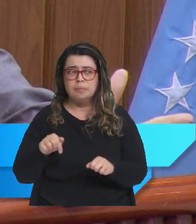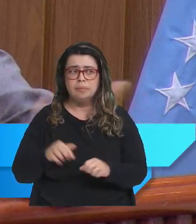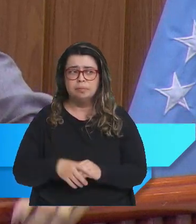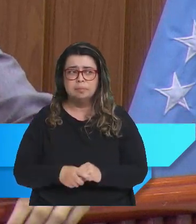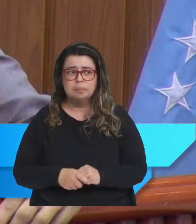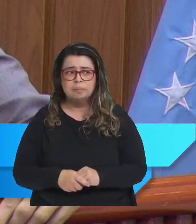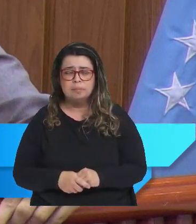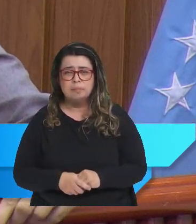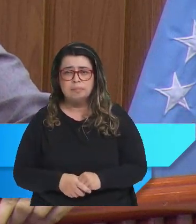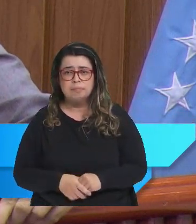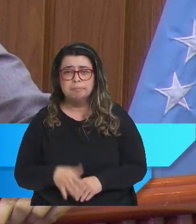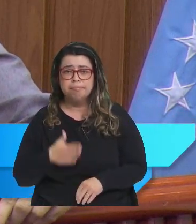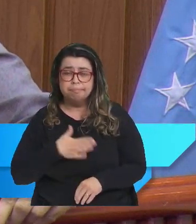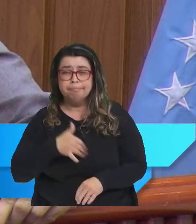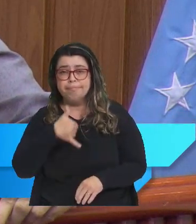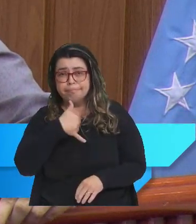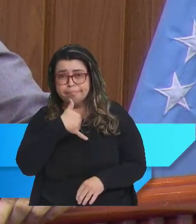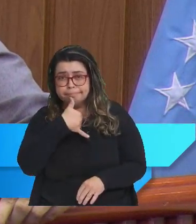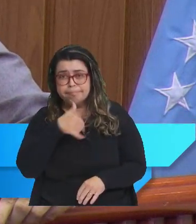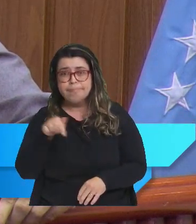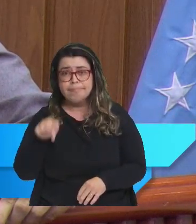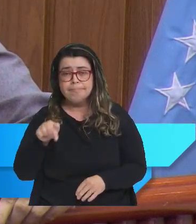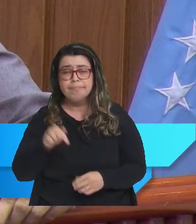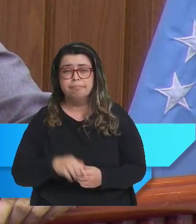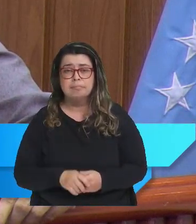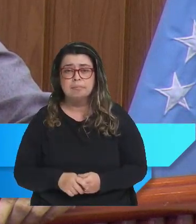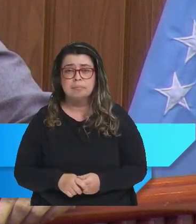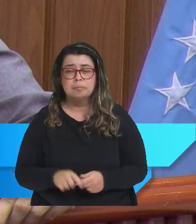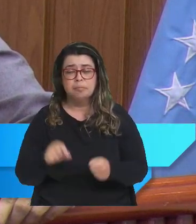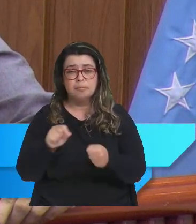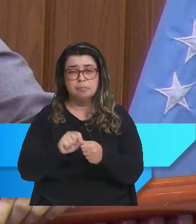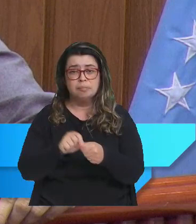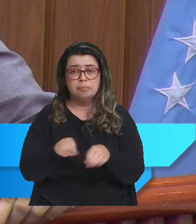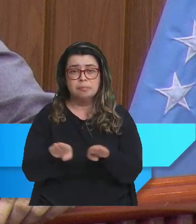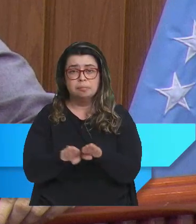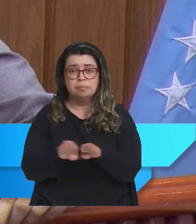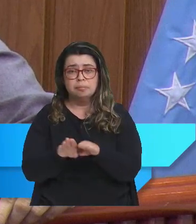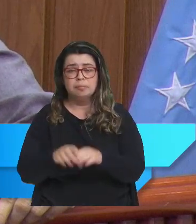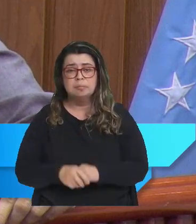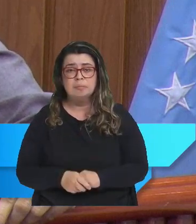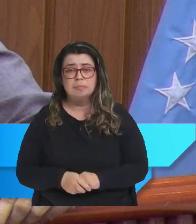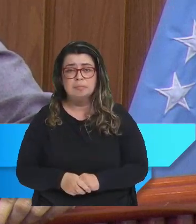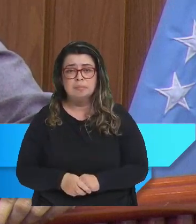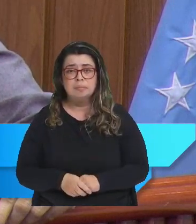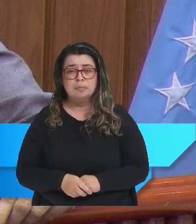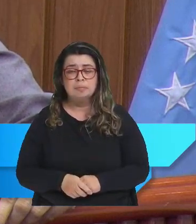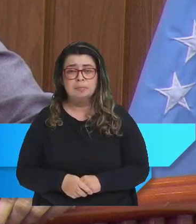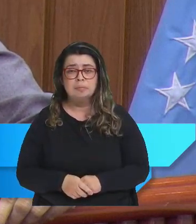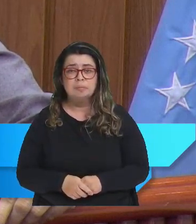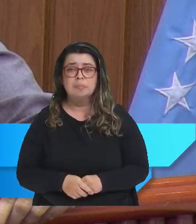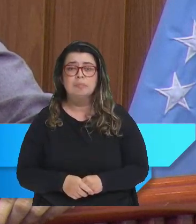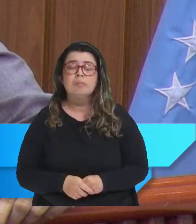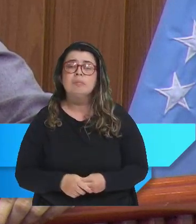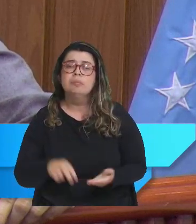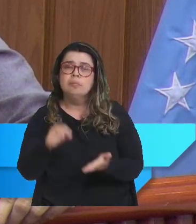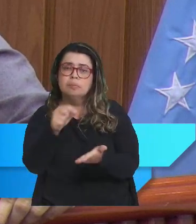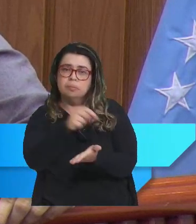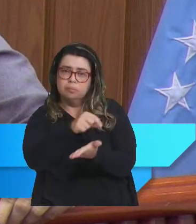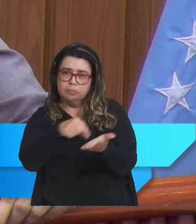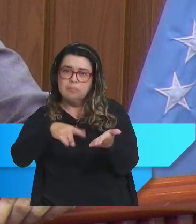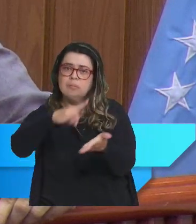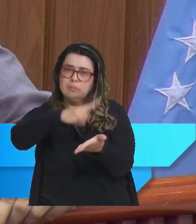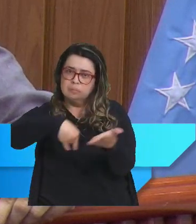minha indignação com tudo isso, e estarei fazendo também um requerimento para vir por escrito, de forma formal,